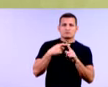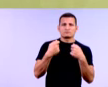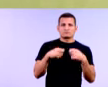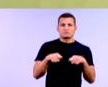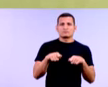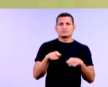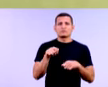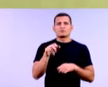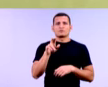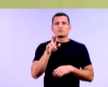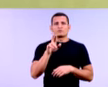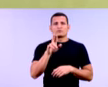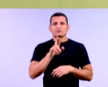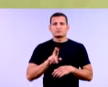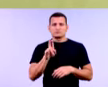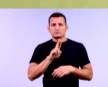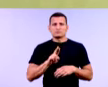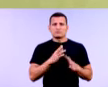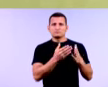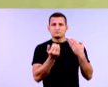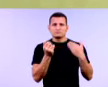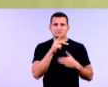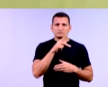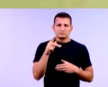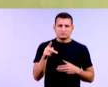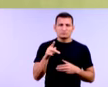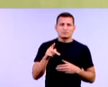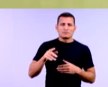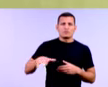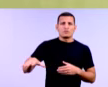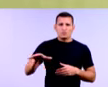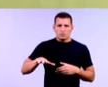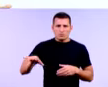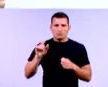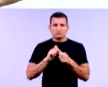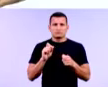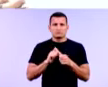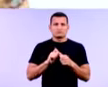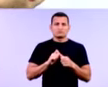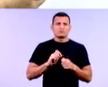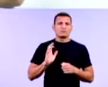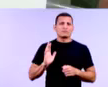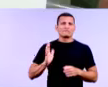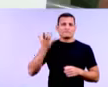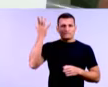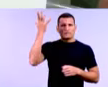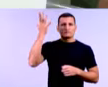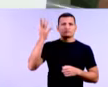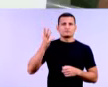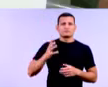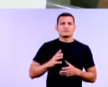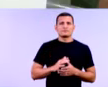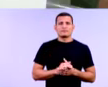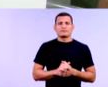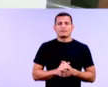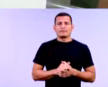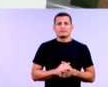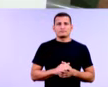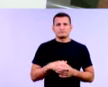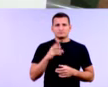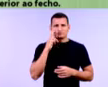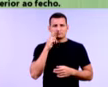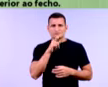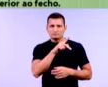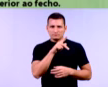à prefeitura um espaço para realizar um evento gospel. Vocês observaram bem que a professora